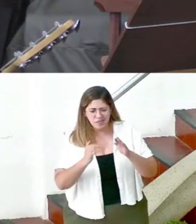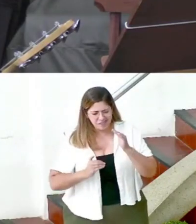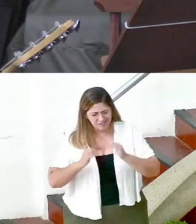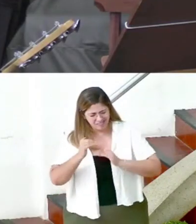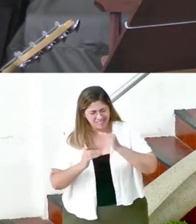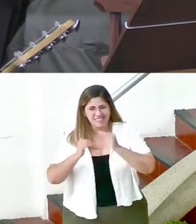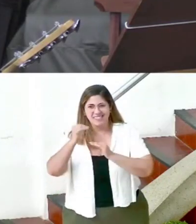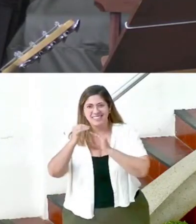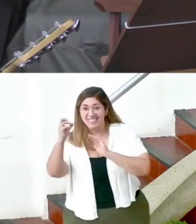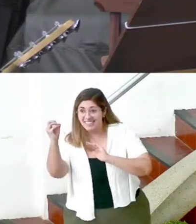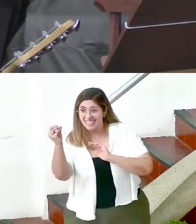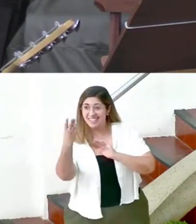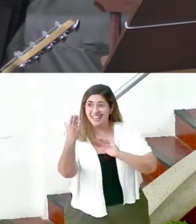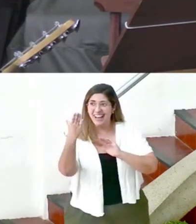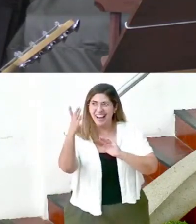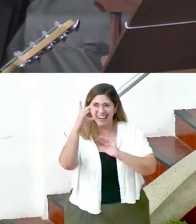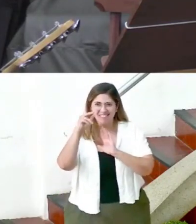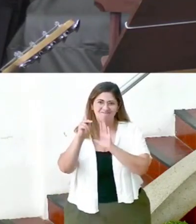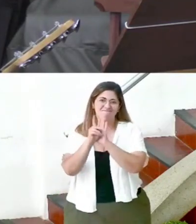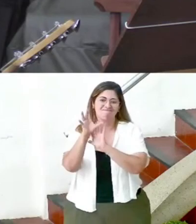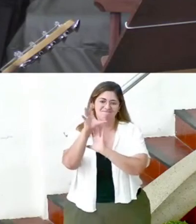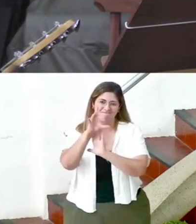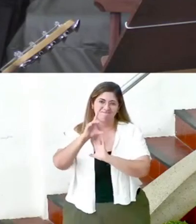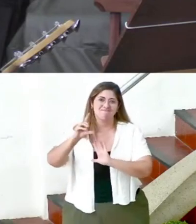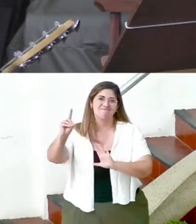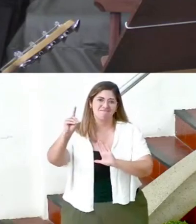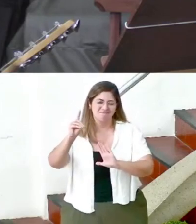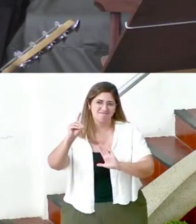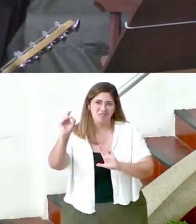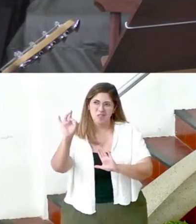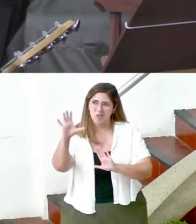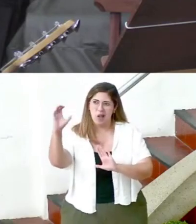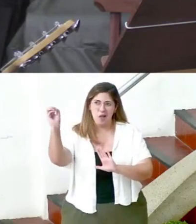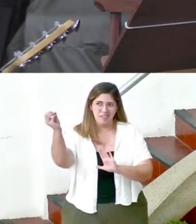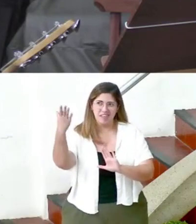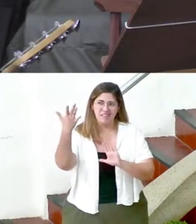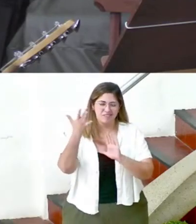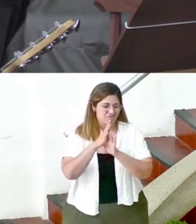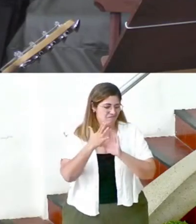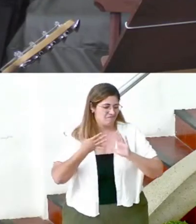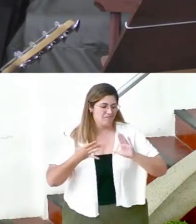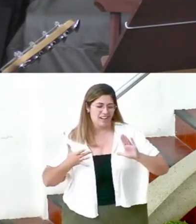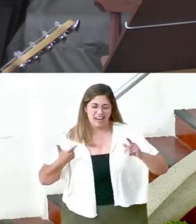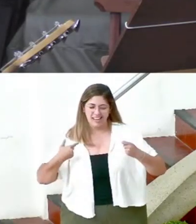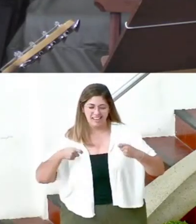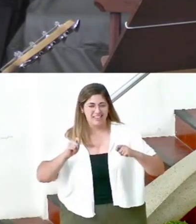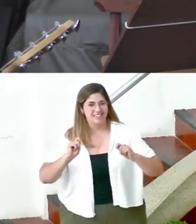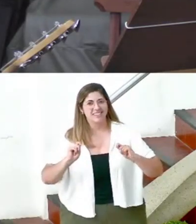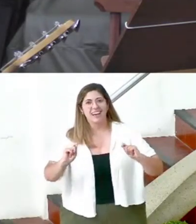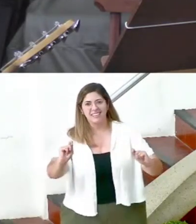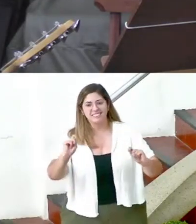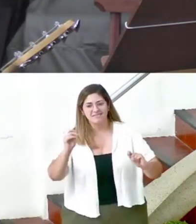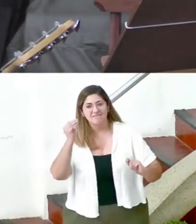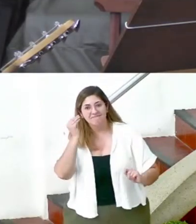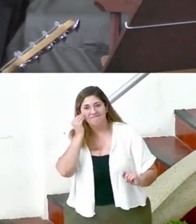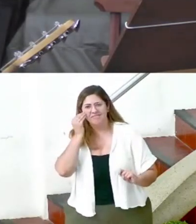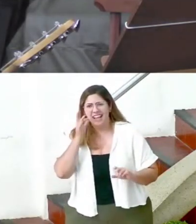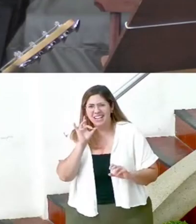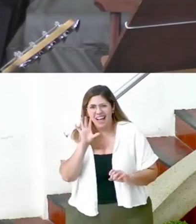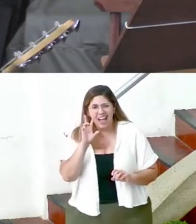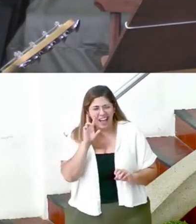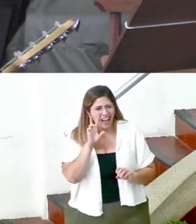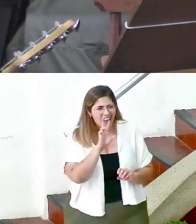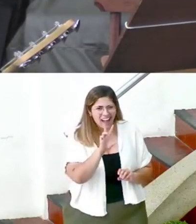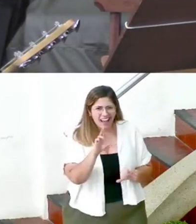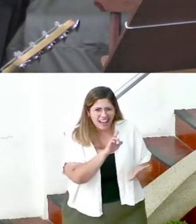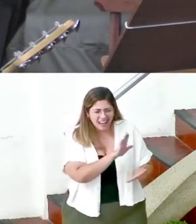caminhando numa luz que só Deus poderia iluminar, um caminho que só Deus poderia iluminar, de ver irmãos, crianças